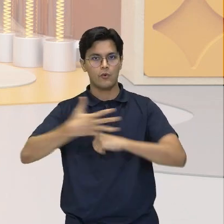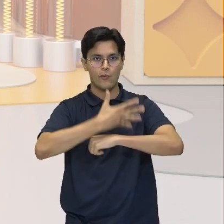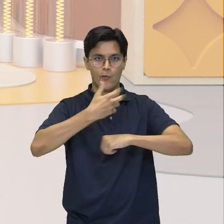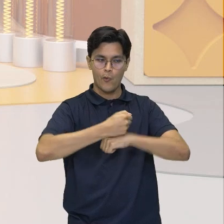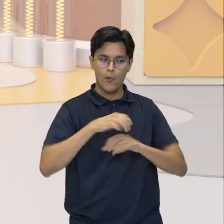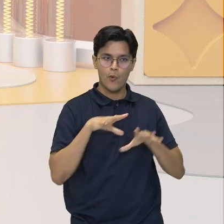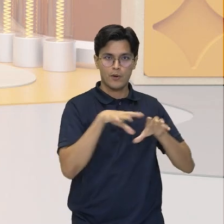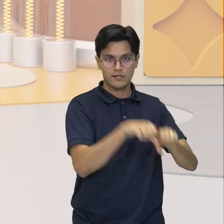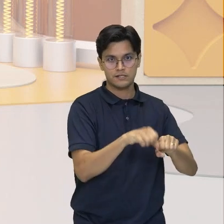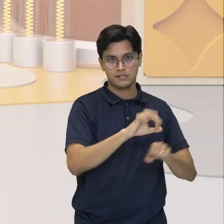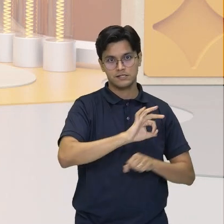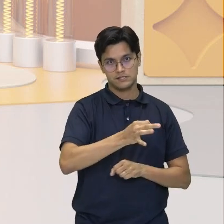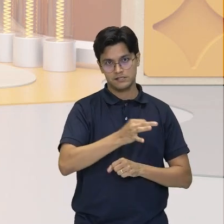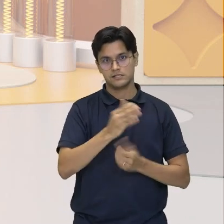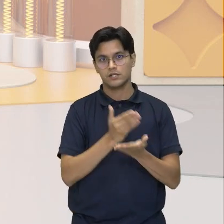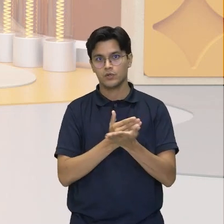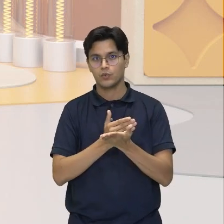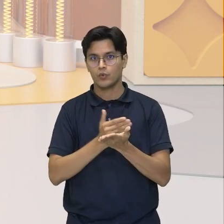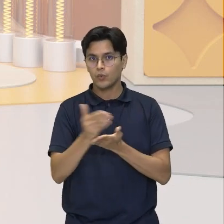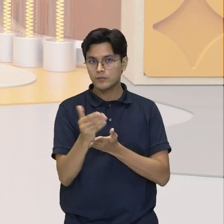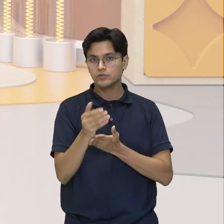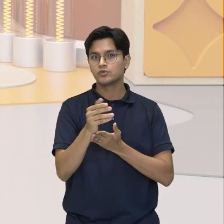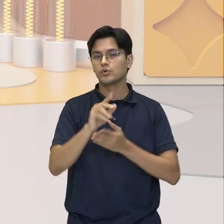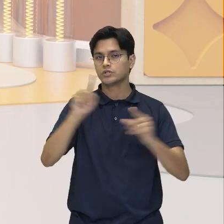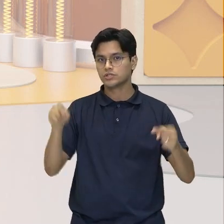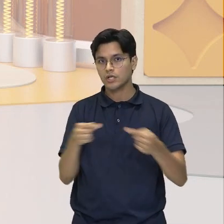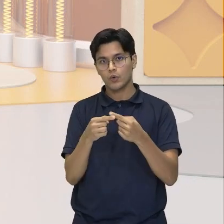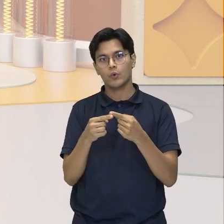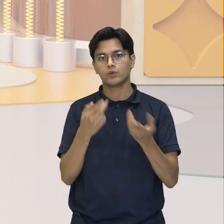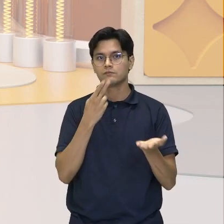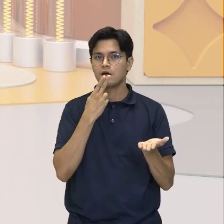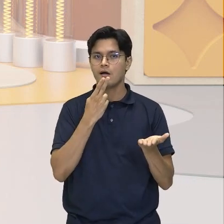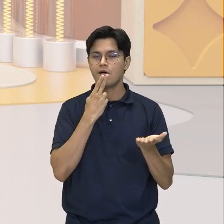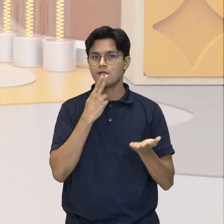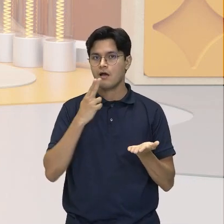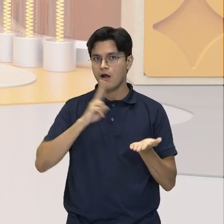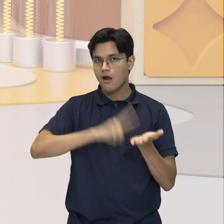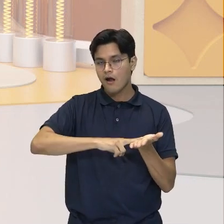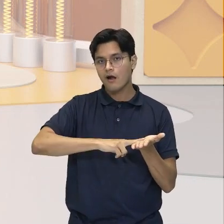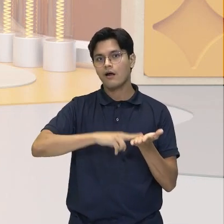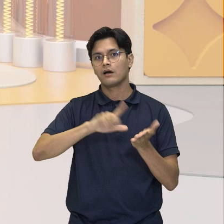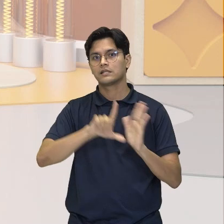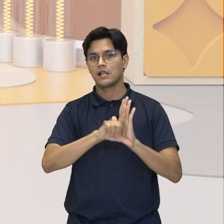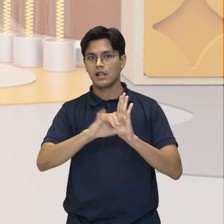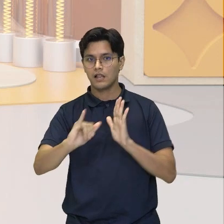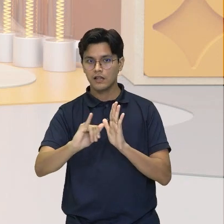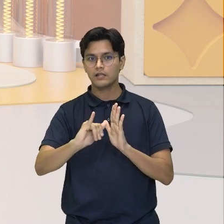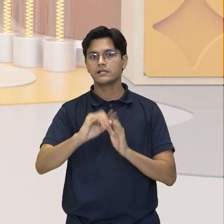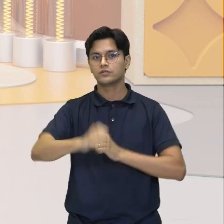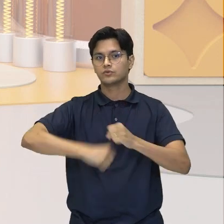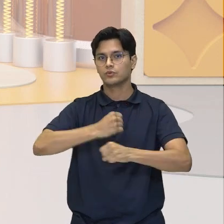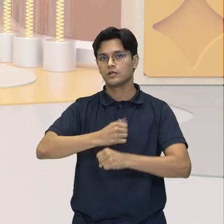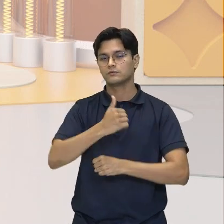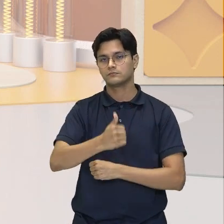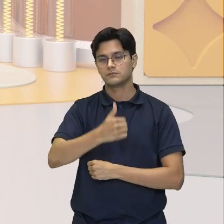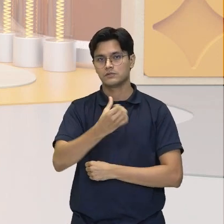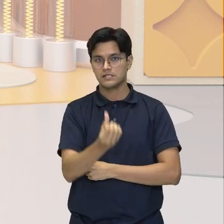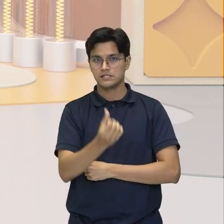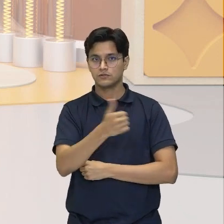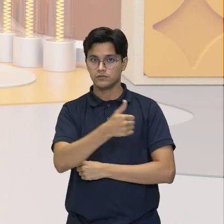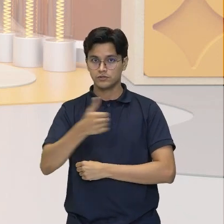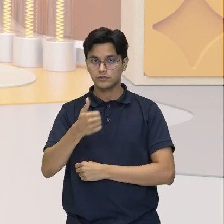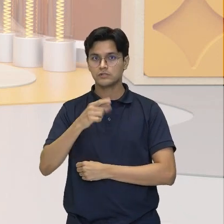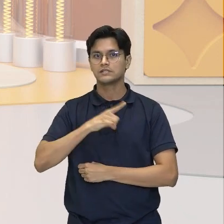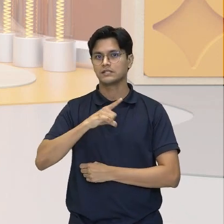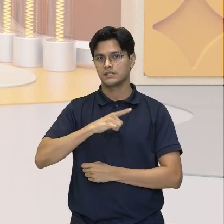os termos da Carta de Lei, que data de 10 de setembro de 1611. Então, nós temos aqui a